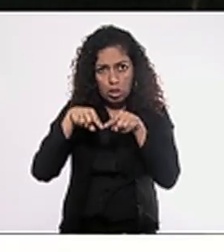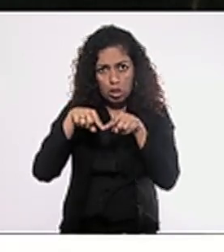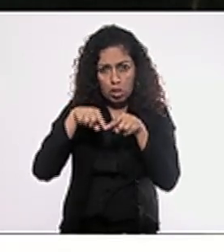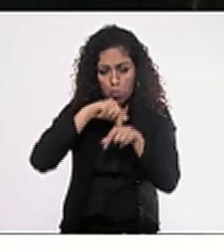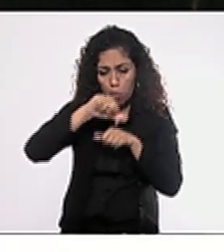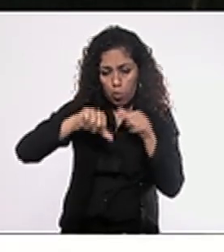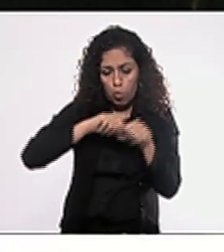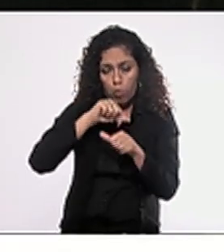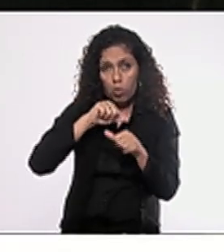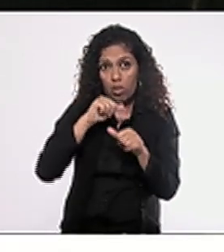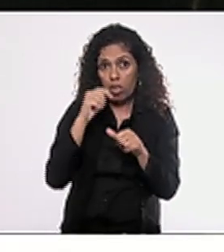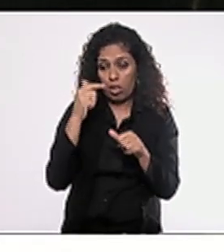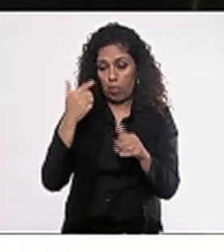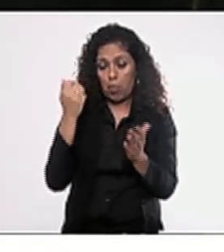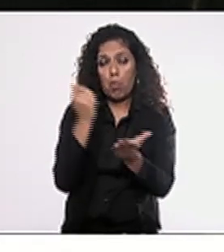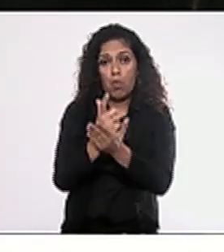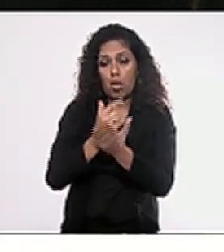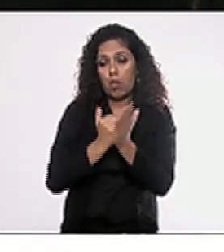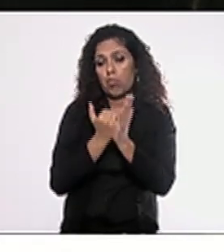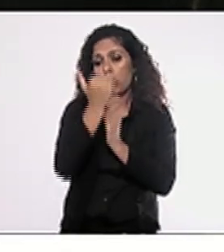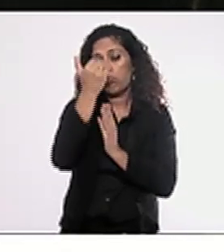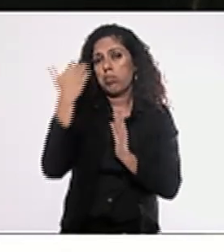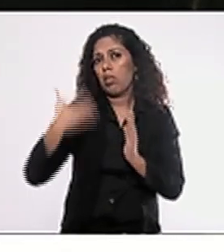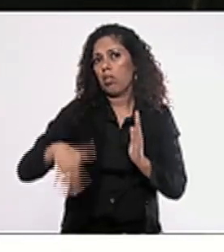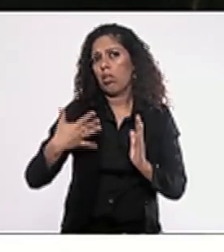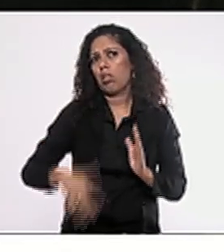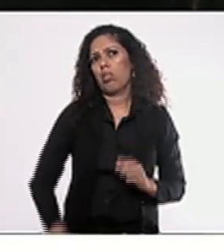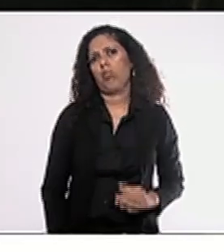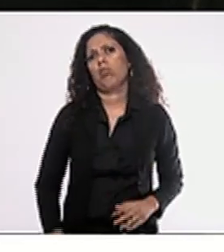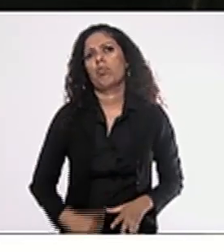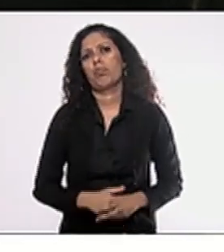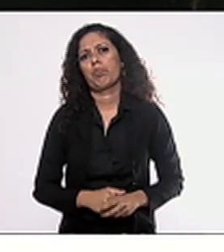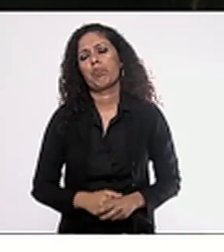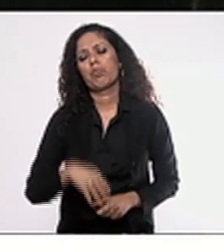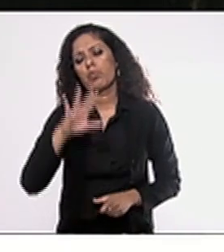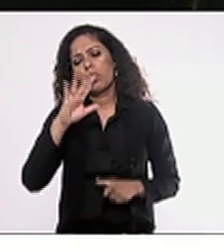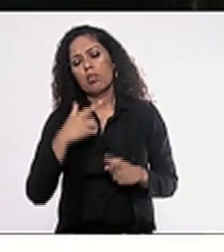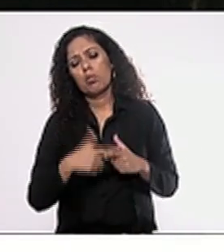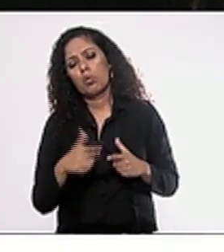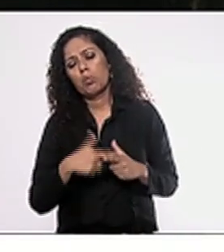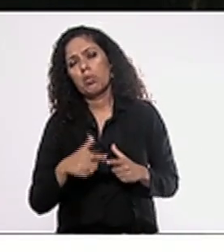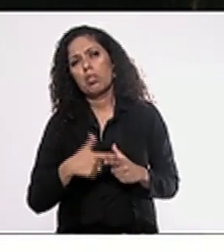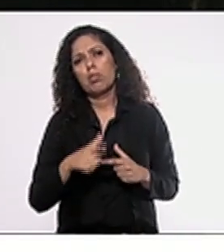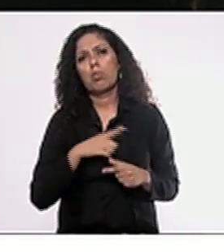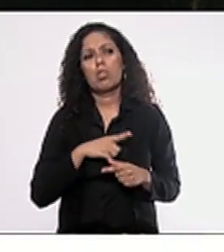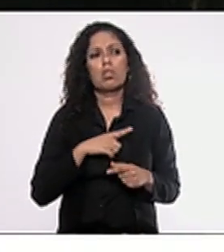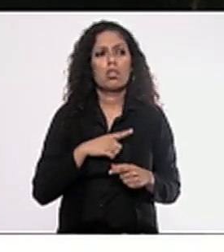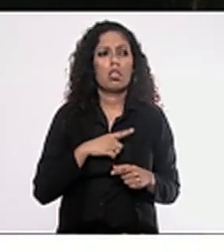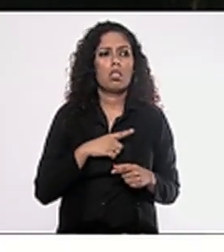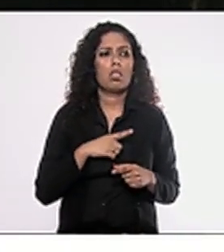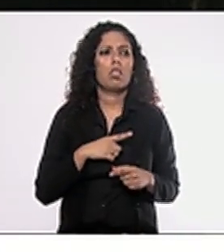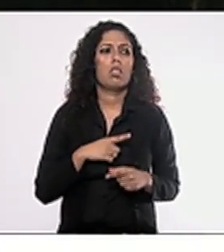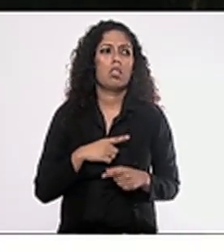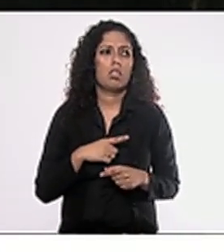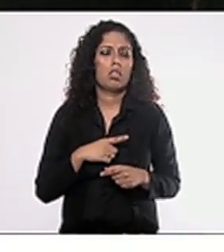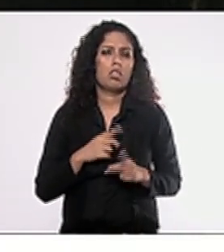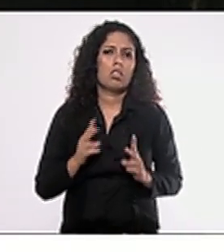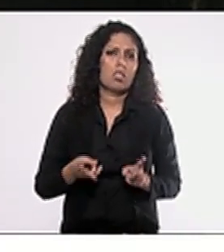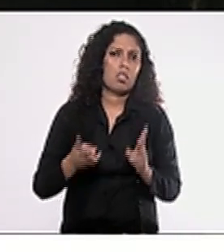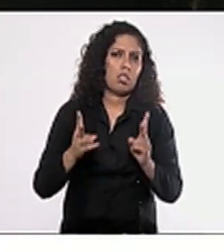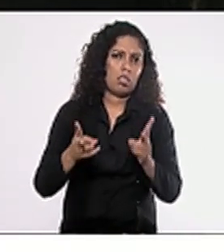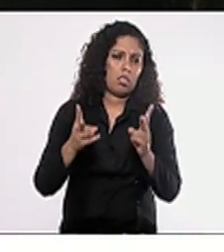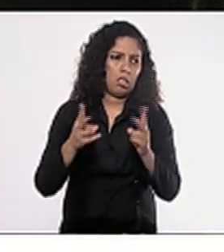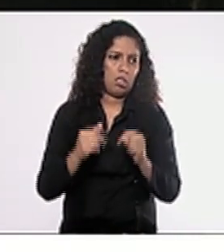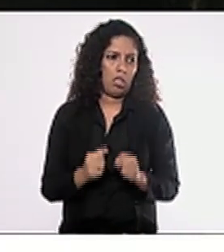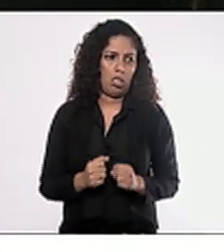na conta d'água. Esse problema especificamente acontece diuturnamente. Eu sei que é muito